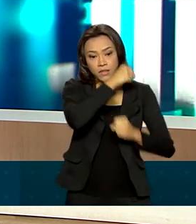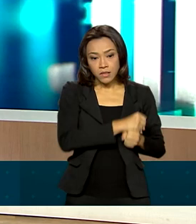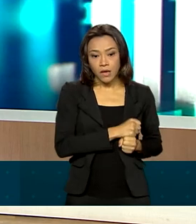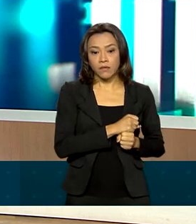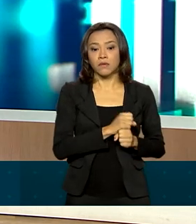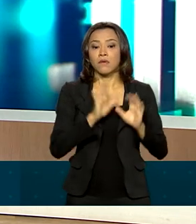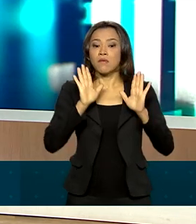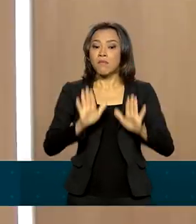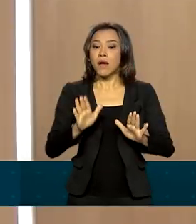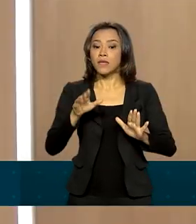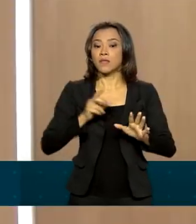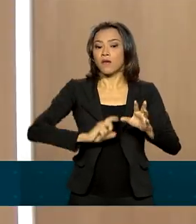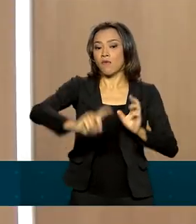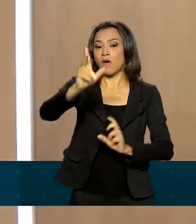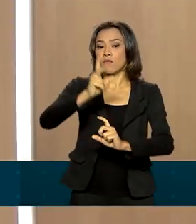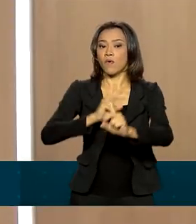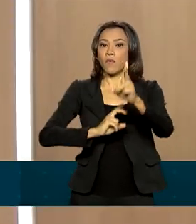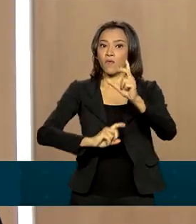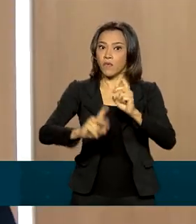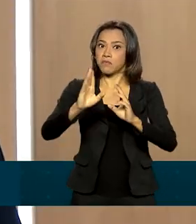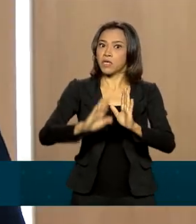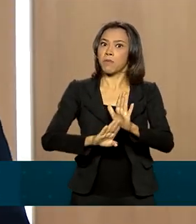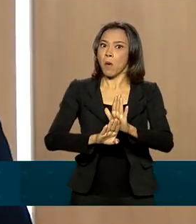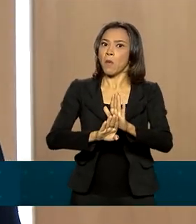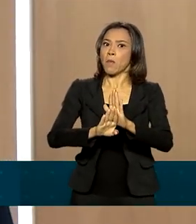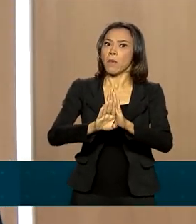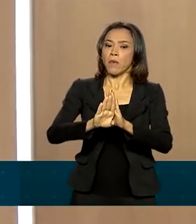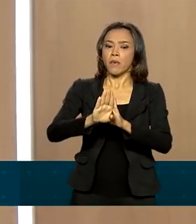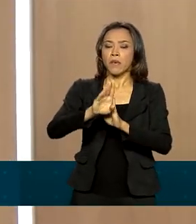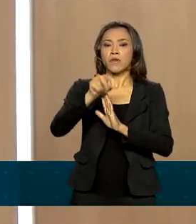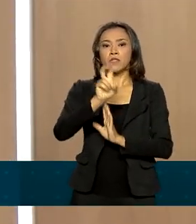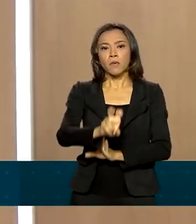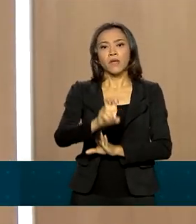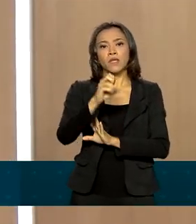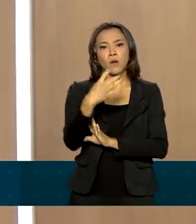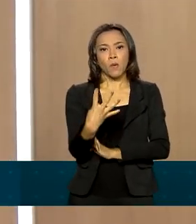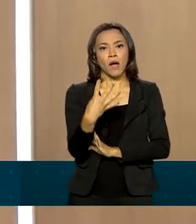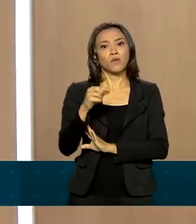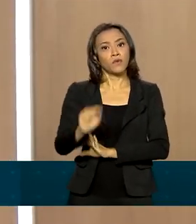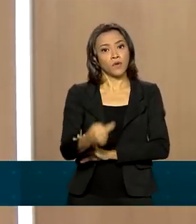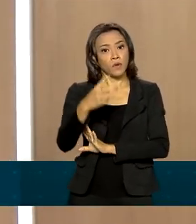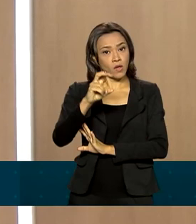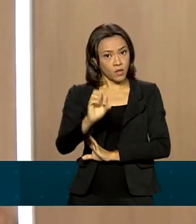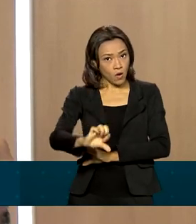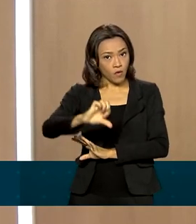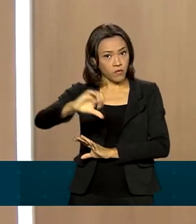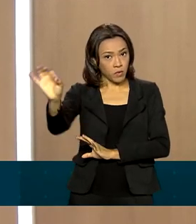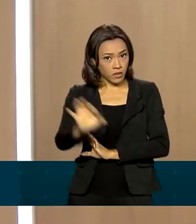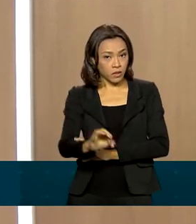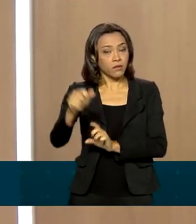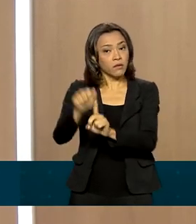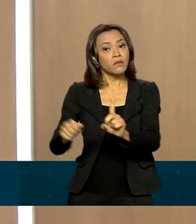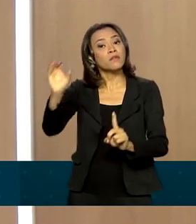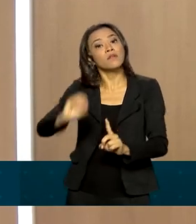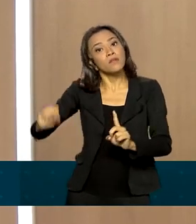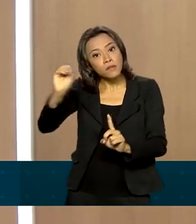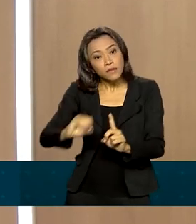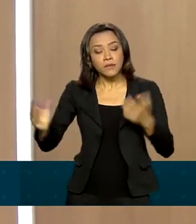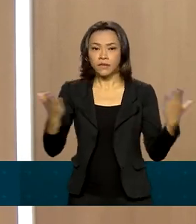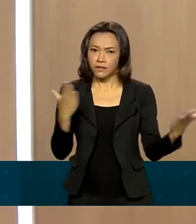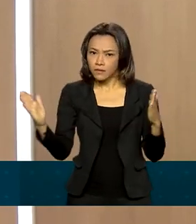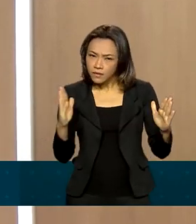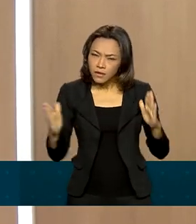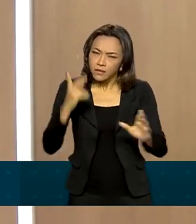razão das importações que cresceram surpreendentes 54,9 por cento em outubro de dois mil e 21 comparado com